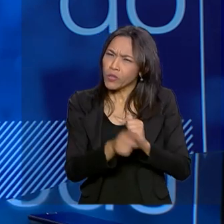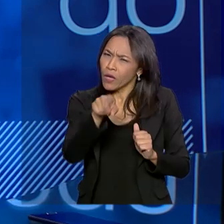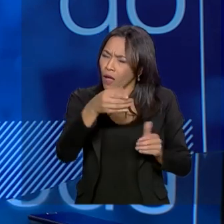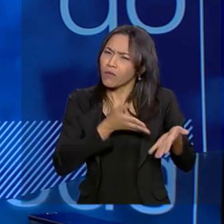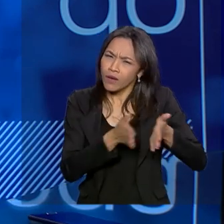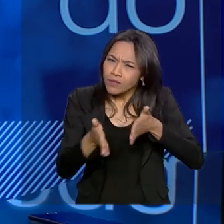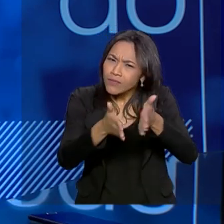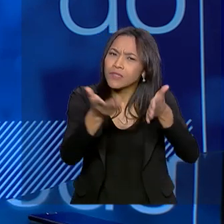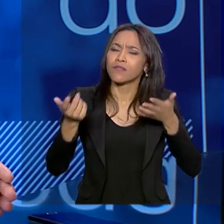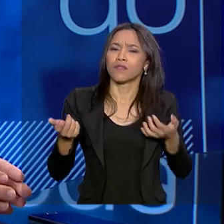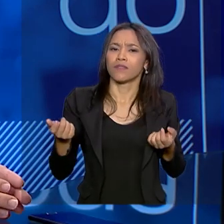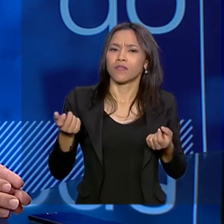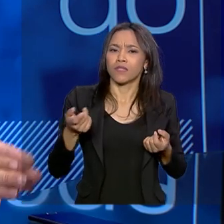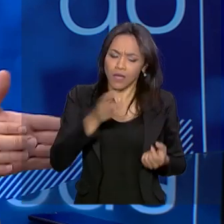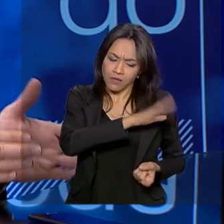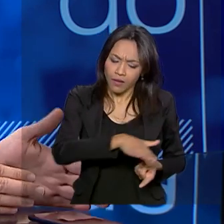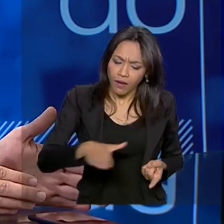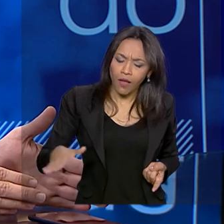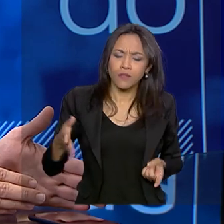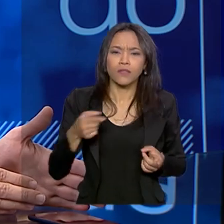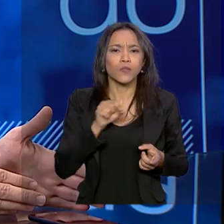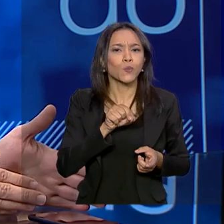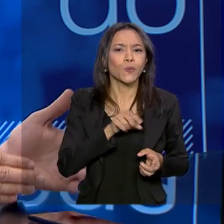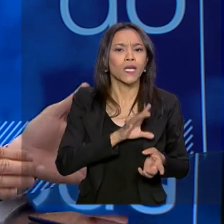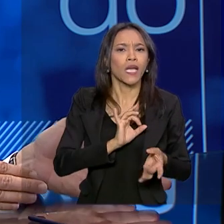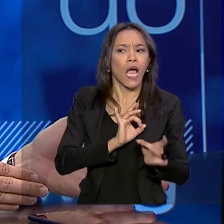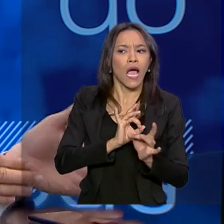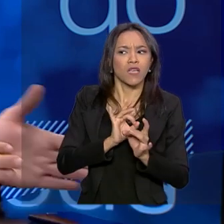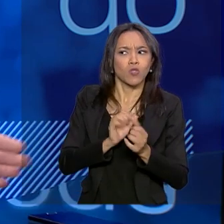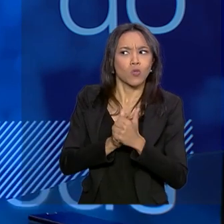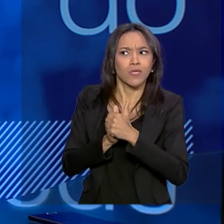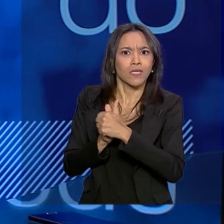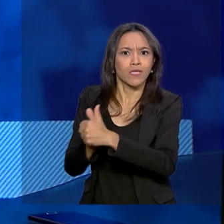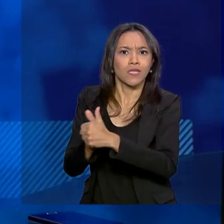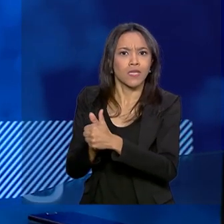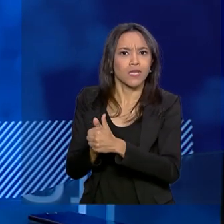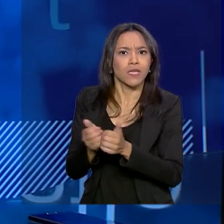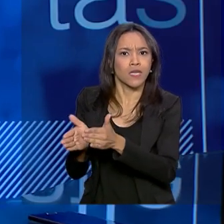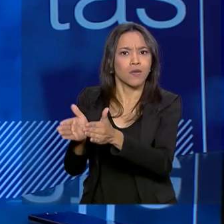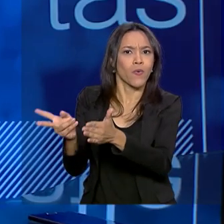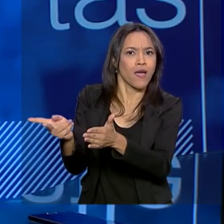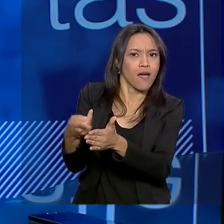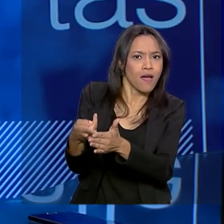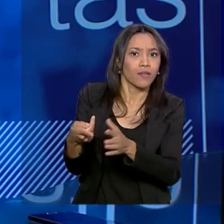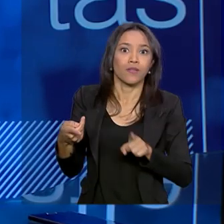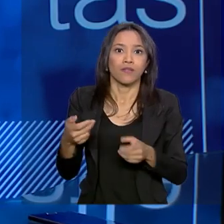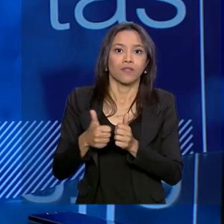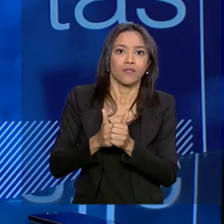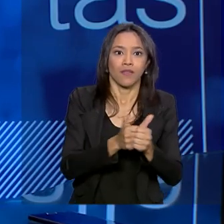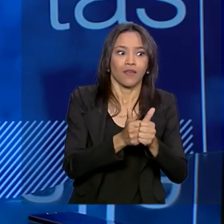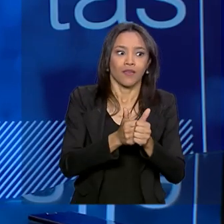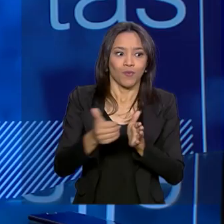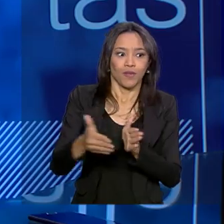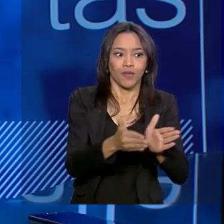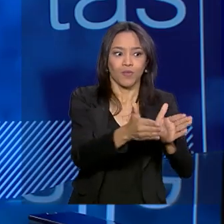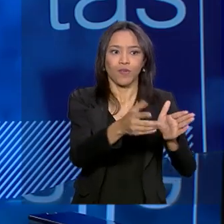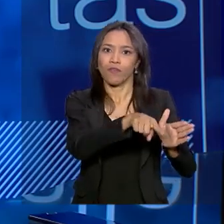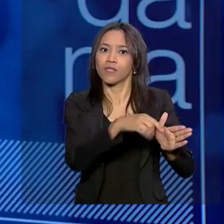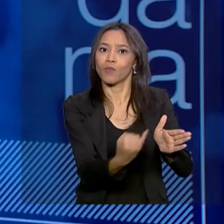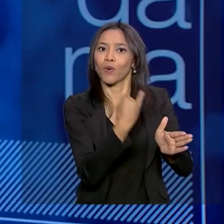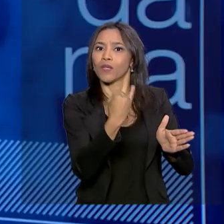fazer com que as crianças deixem de seguir um caminho errado e passem a seguir um caminho que vai ser importante para elas durante toda a